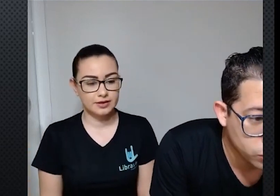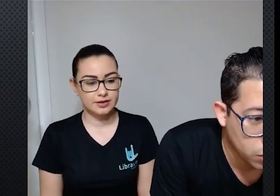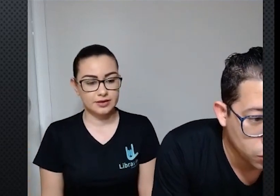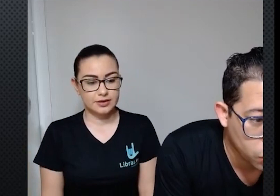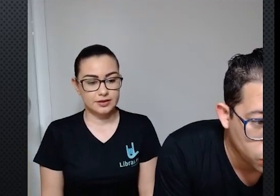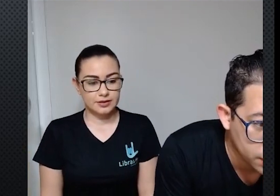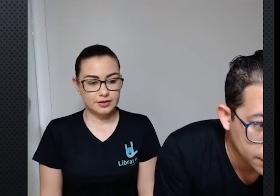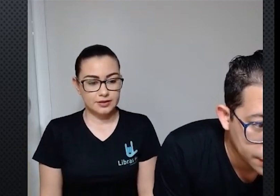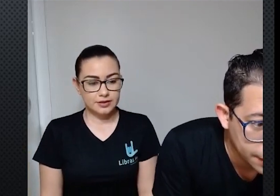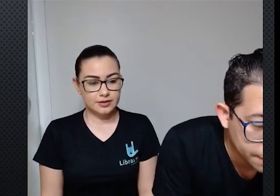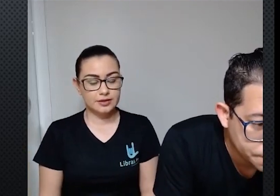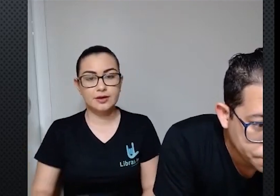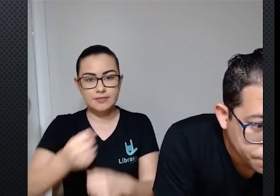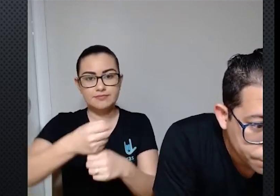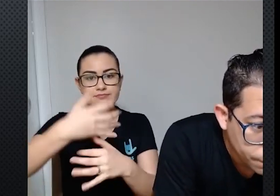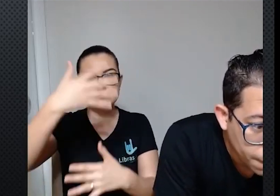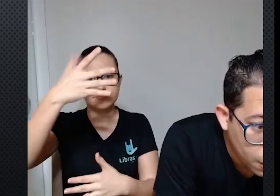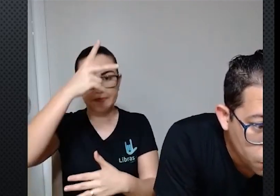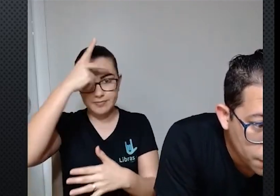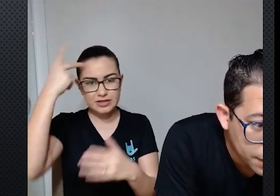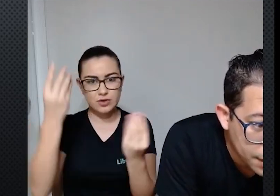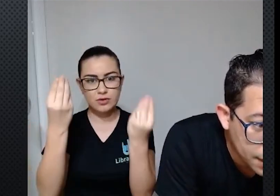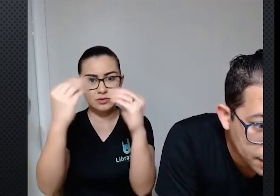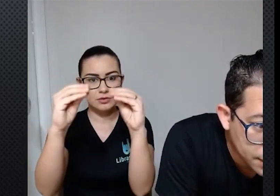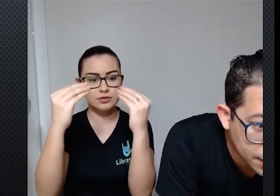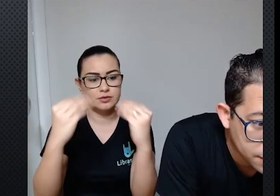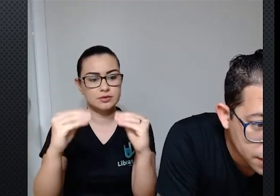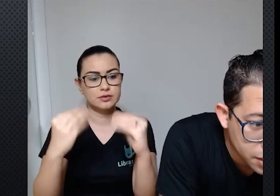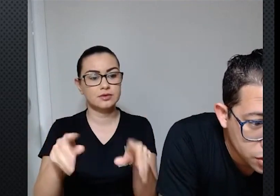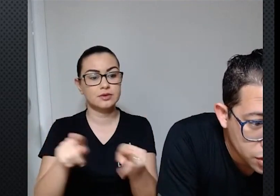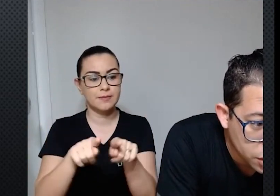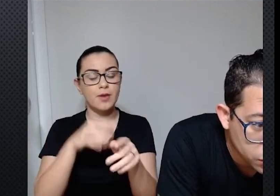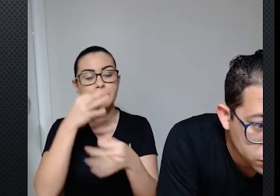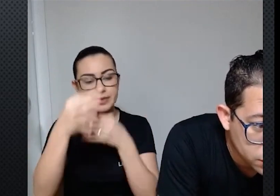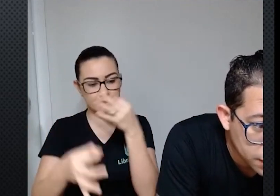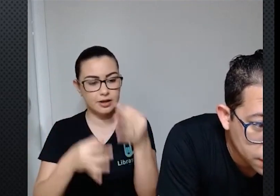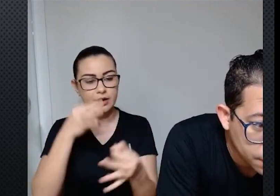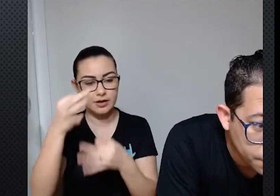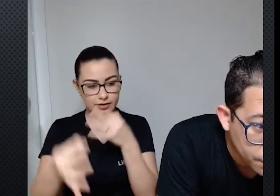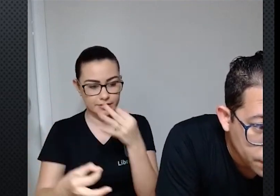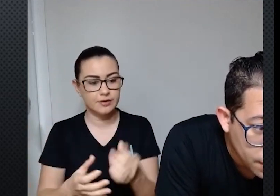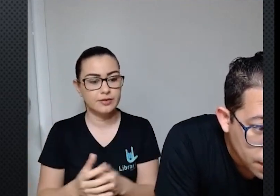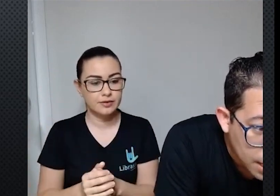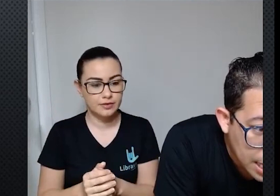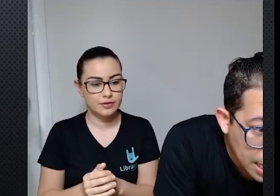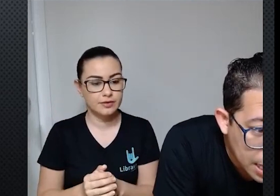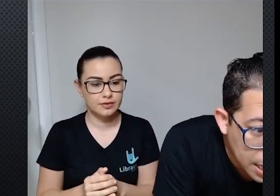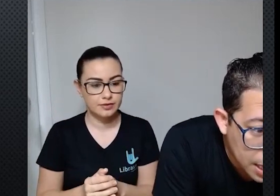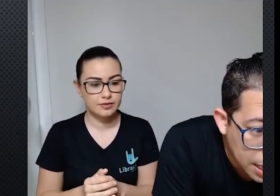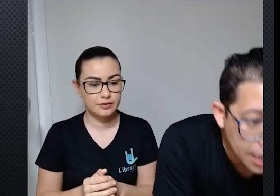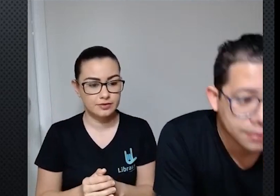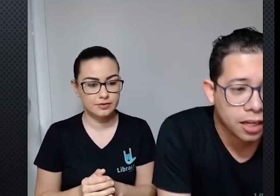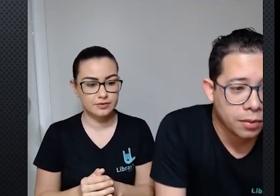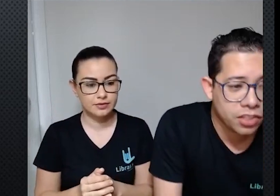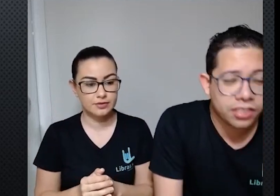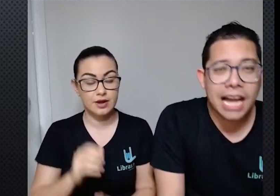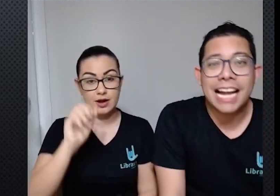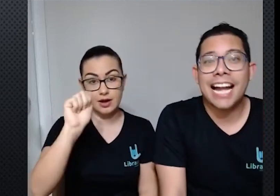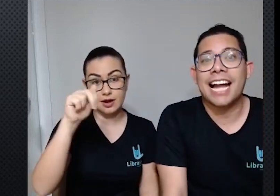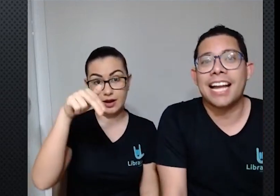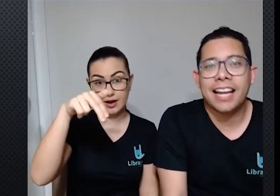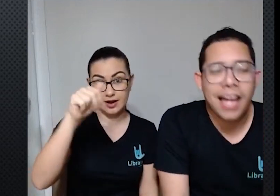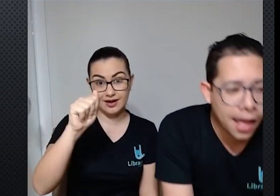O pessoal colocou aqui uma maneira interessante de achar solução. A Ana Selma